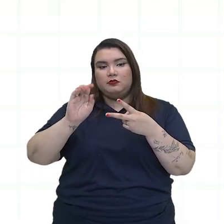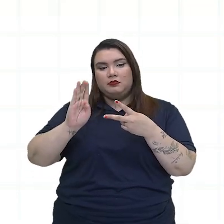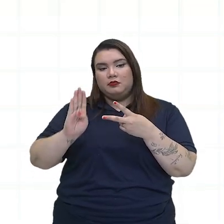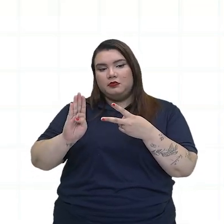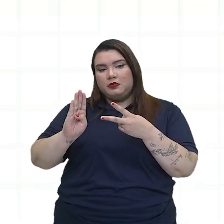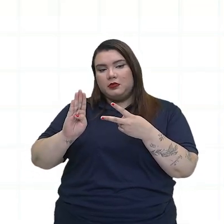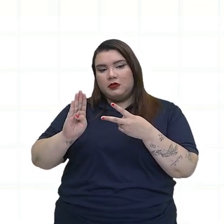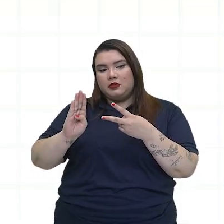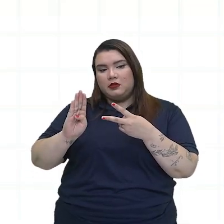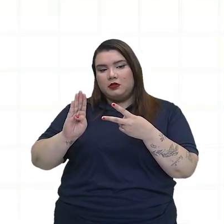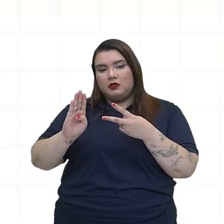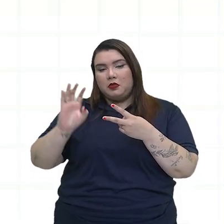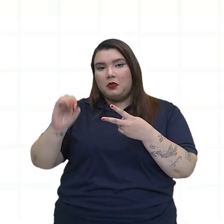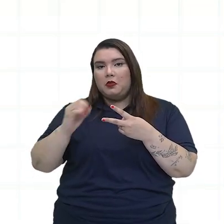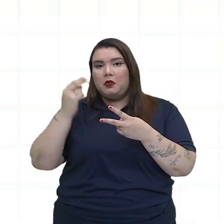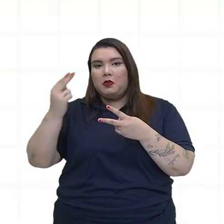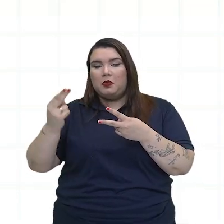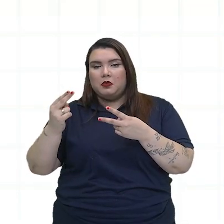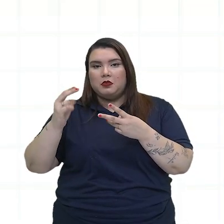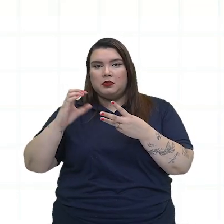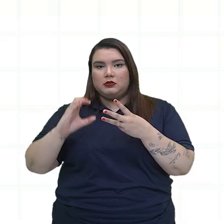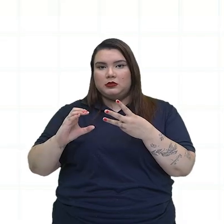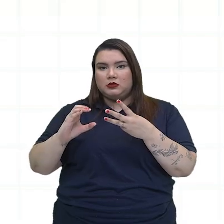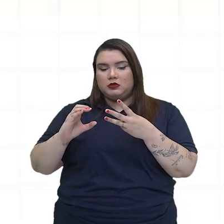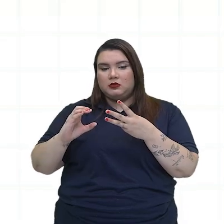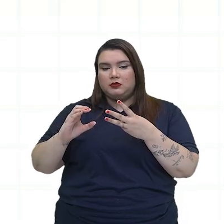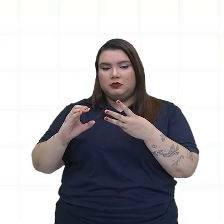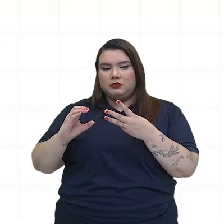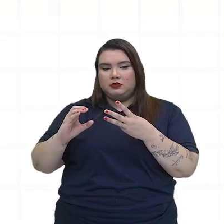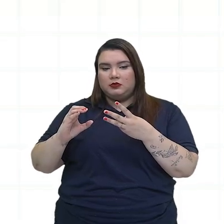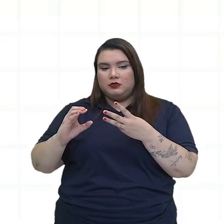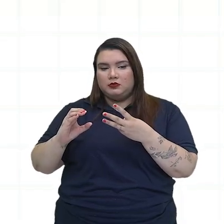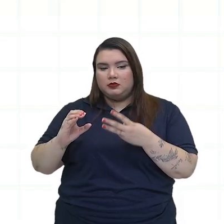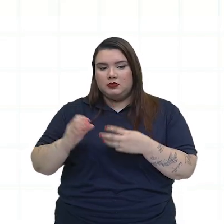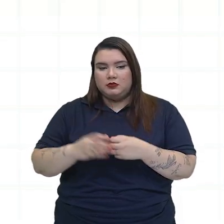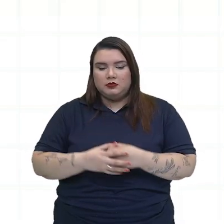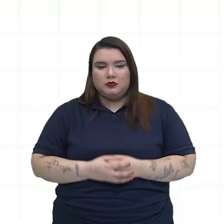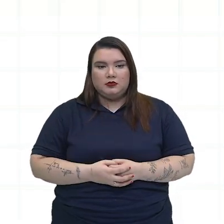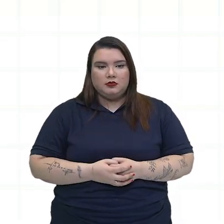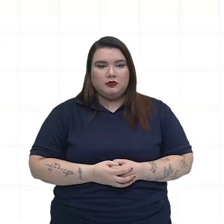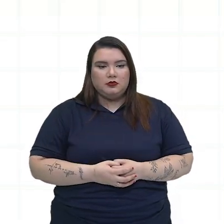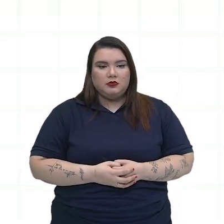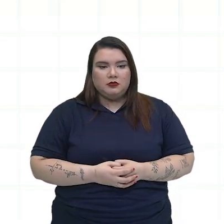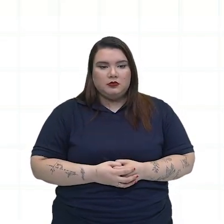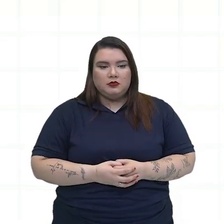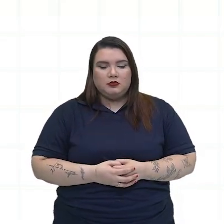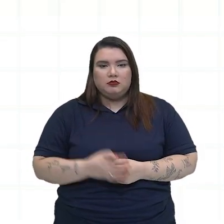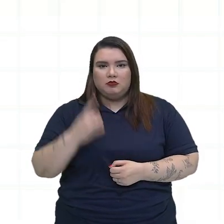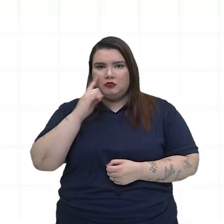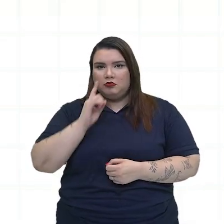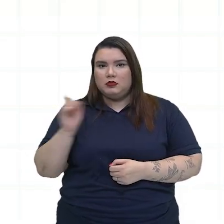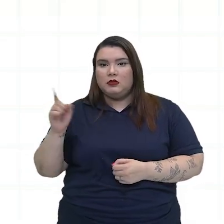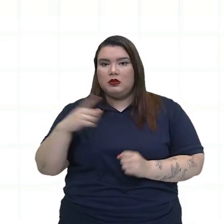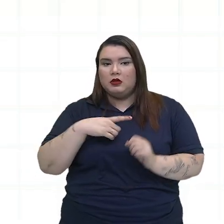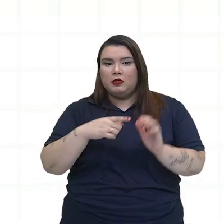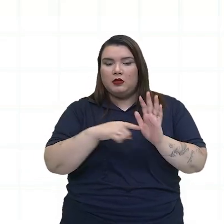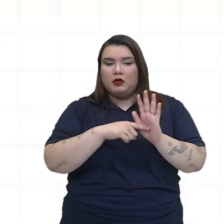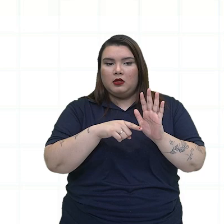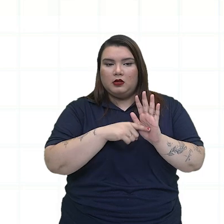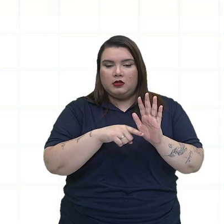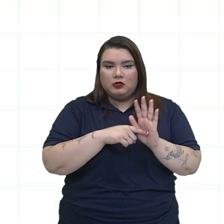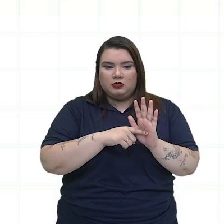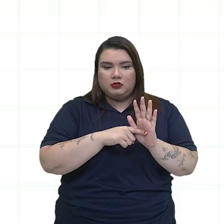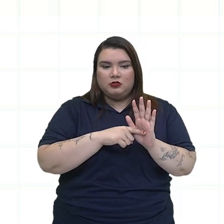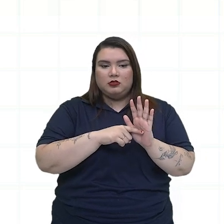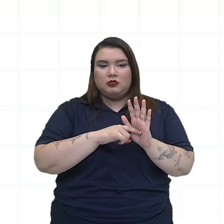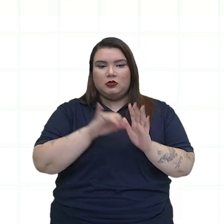não esqueçam. When, que é verbo to be. Aqui surgiu a forma negativa,